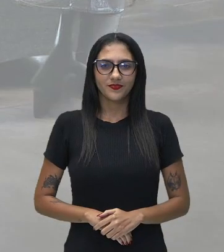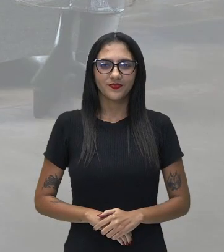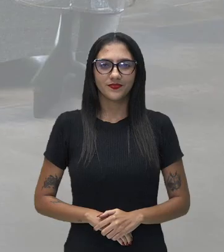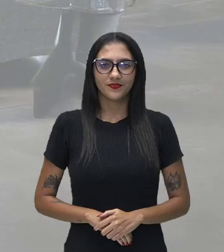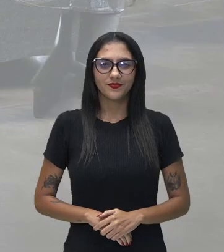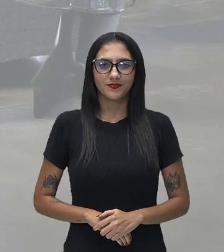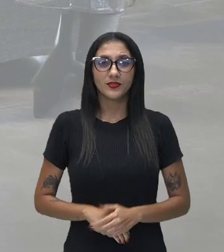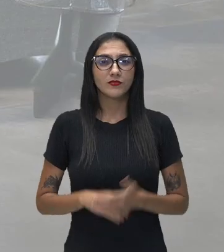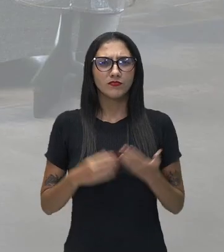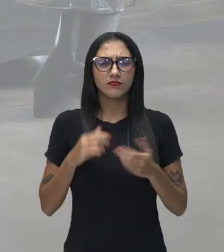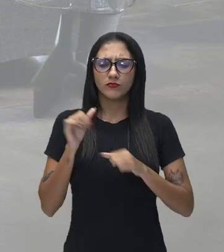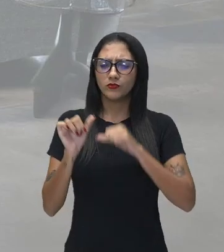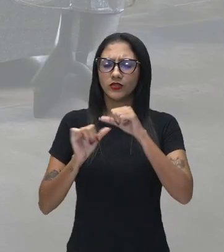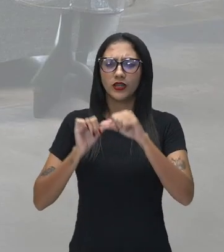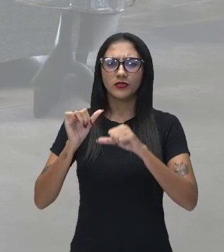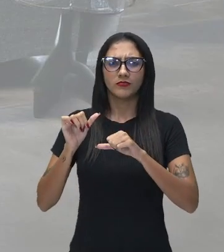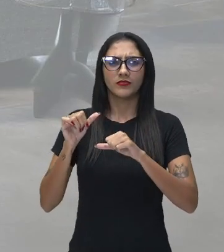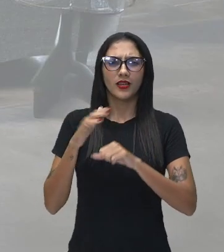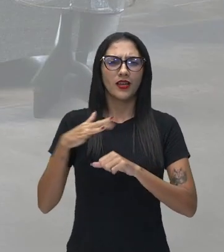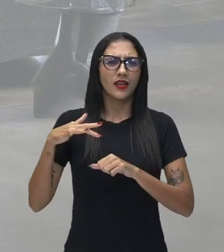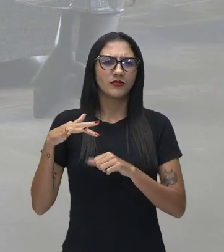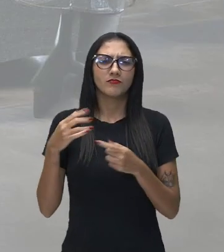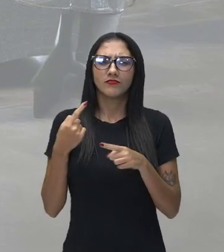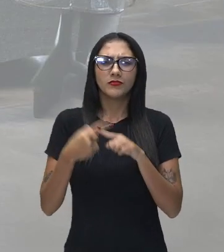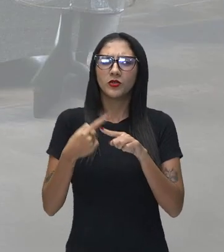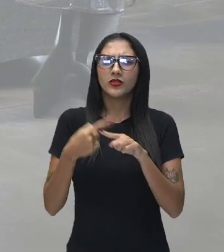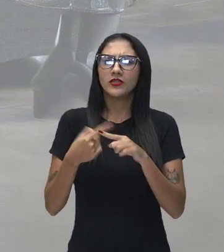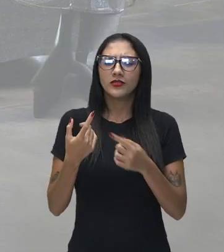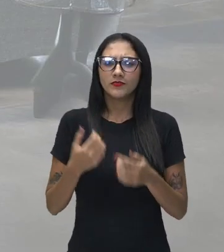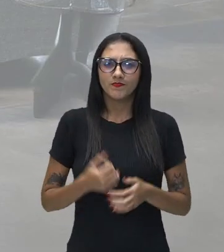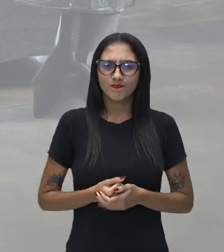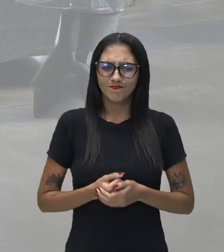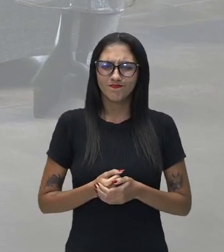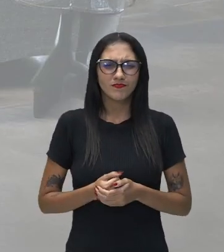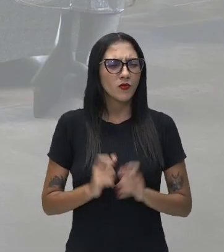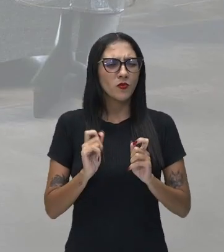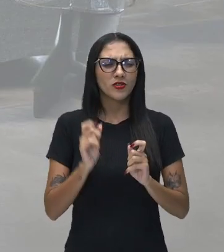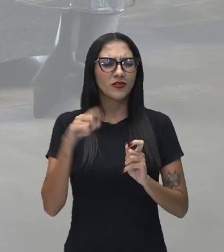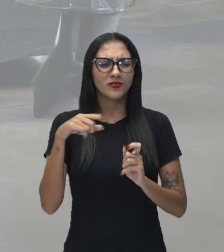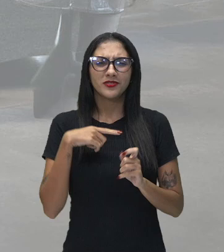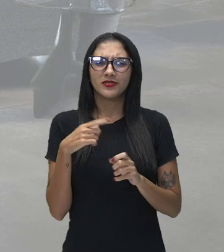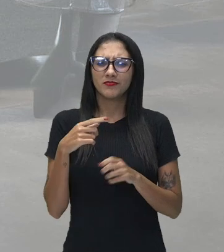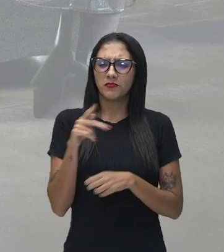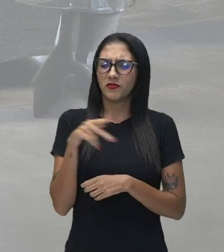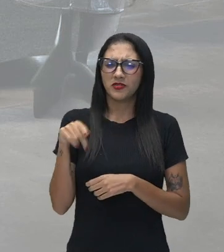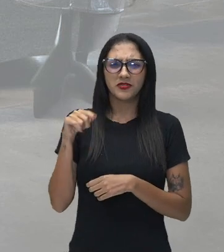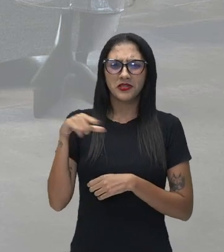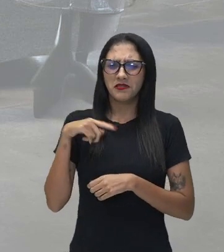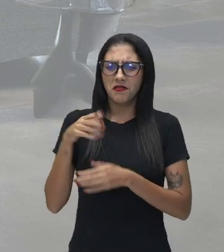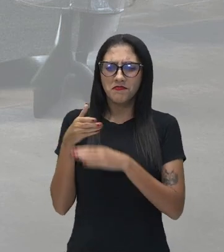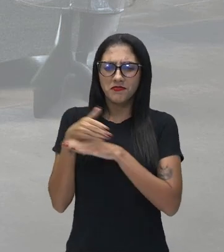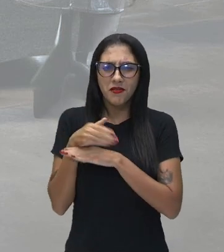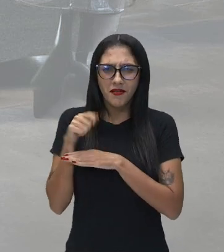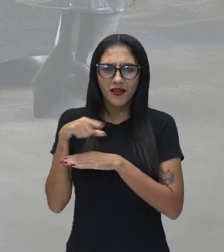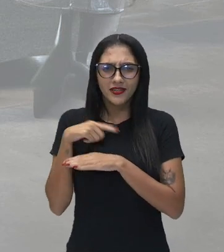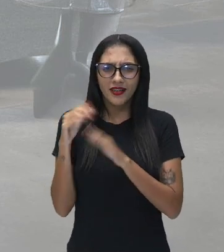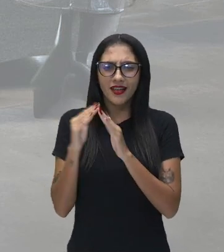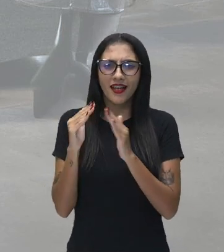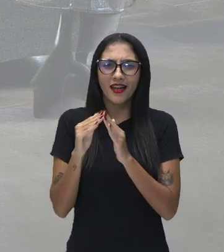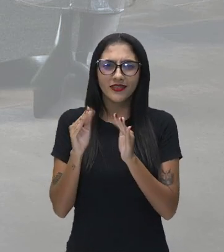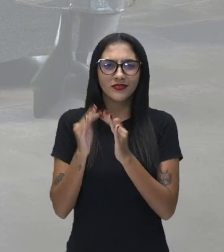Mudando de ambiente, por que será? Professor, o que o senhor faz na casa dessa família? O senhor invadiu a casa dessa família, hein,